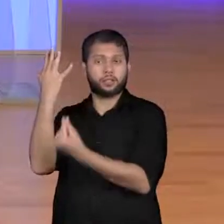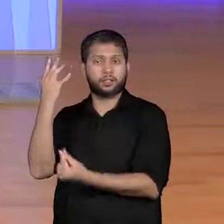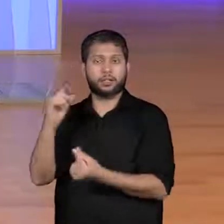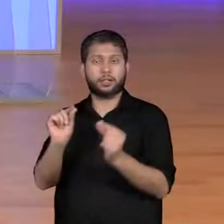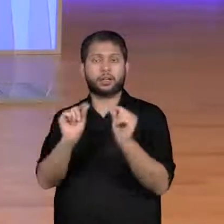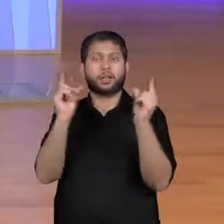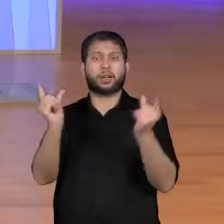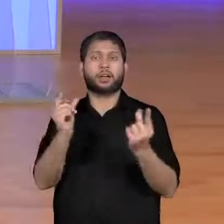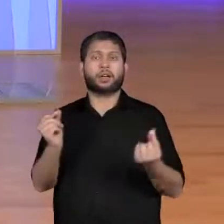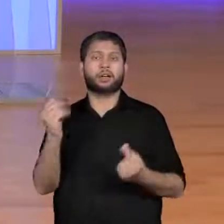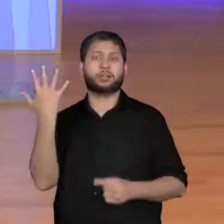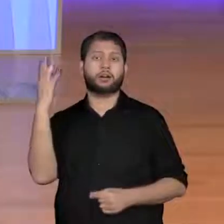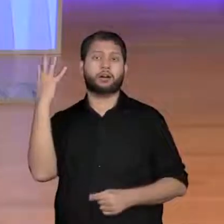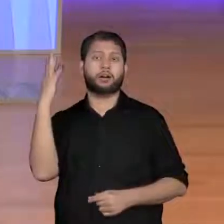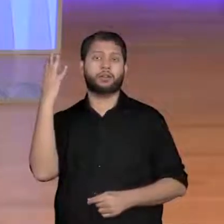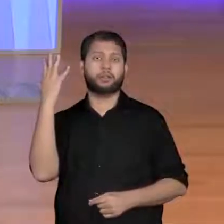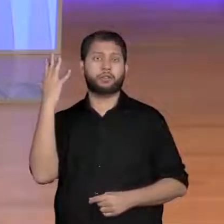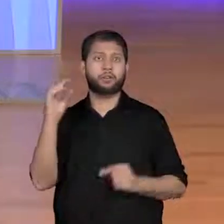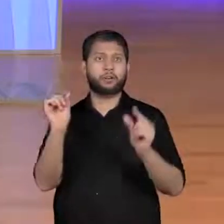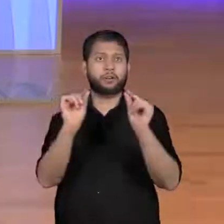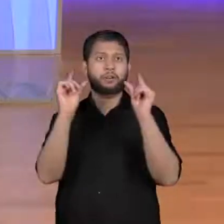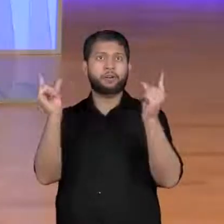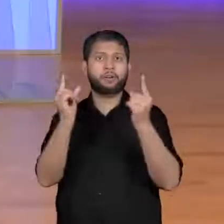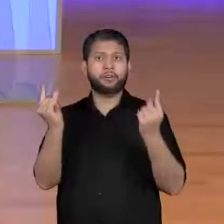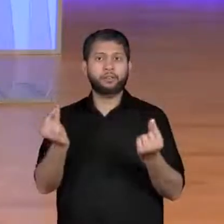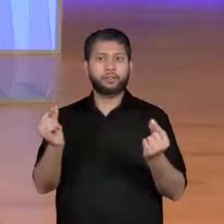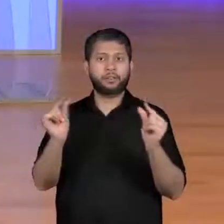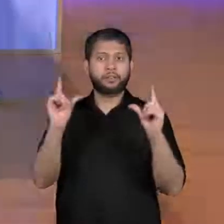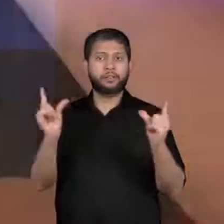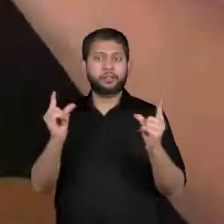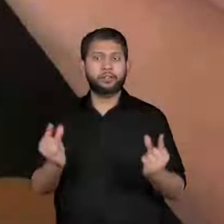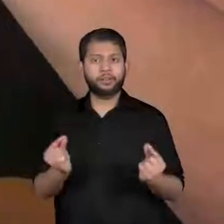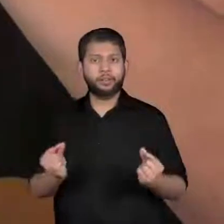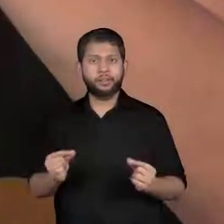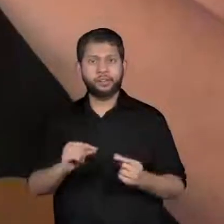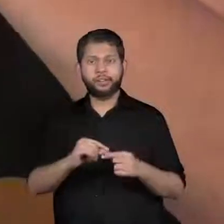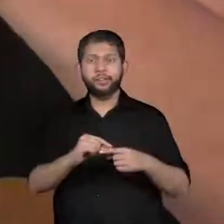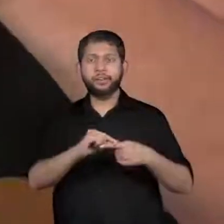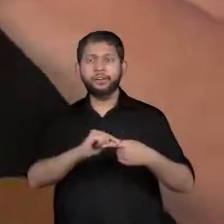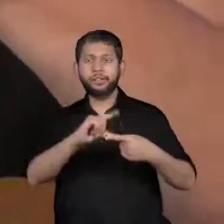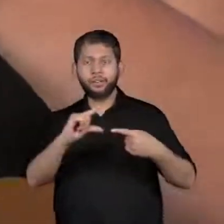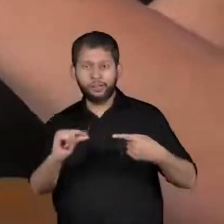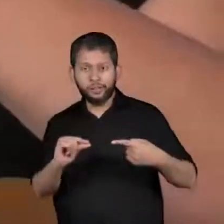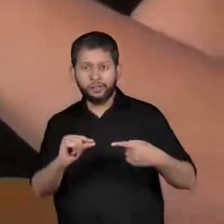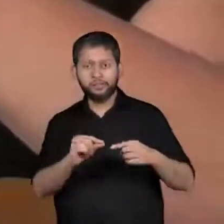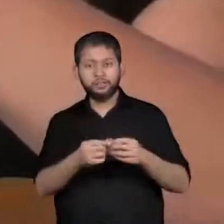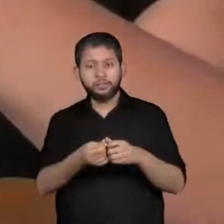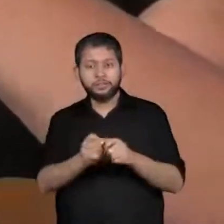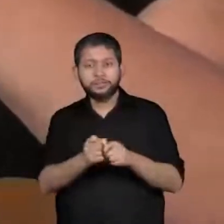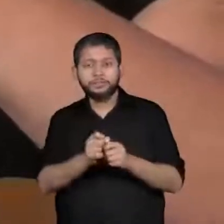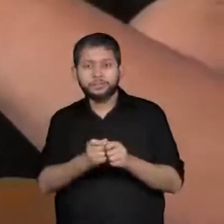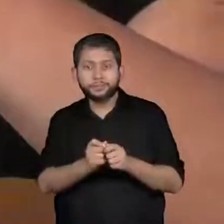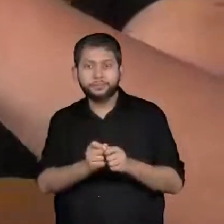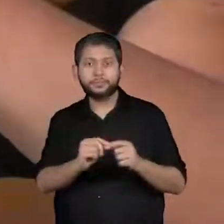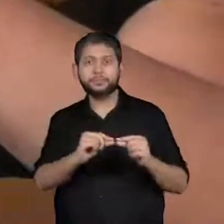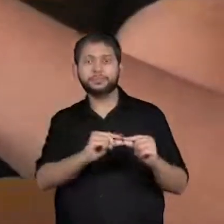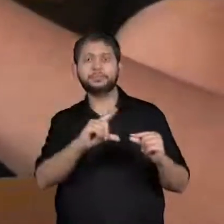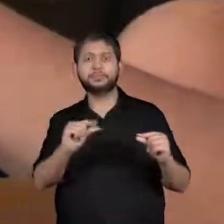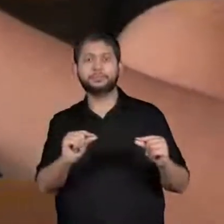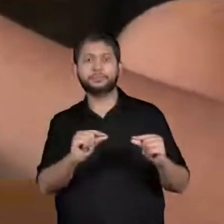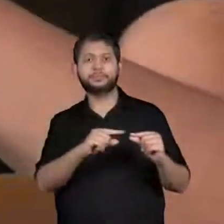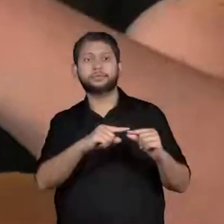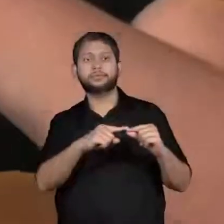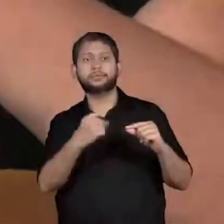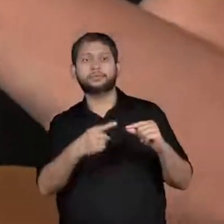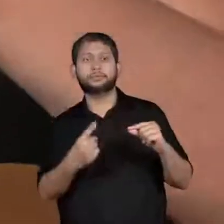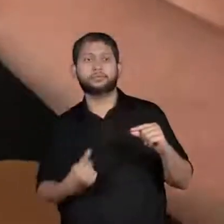olha só. É casca de uma vargem aí, ó. Ah. É uma planta que tem várias vargens.